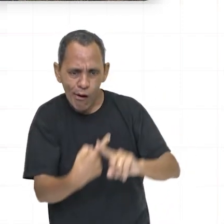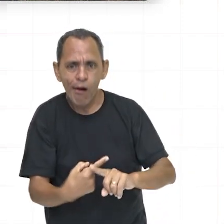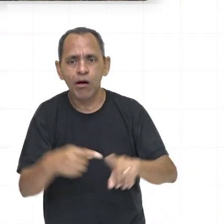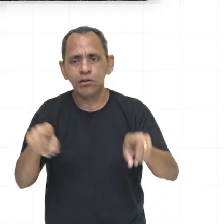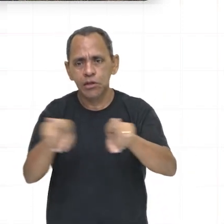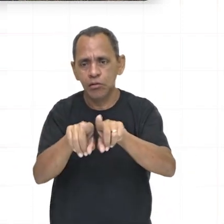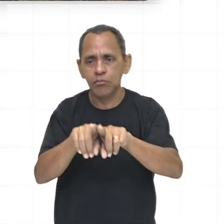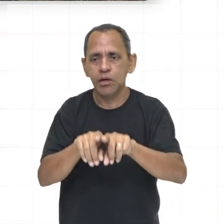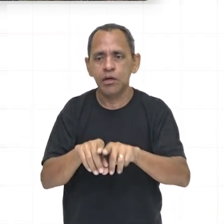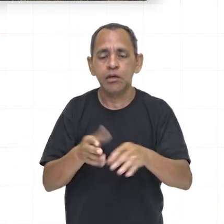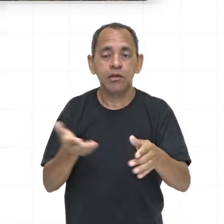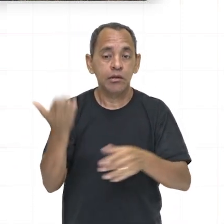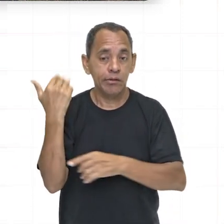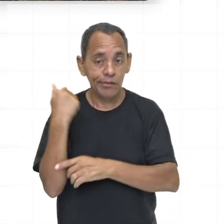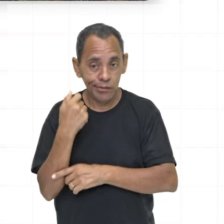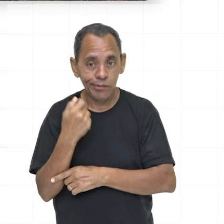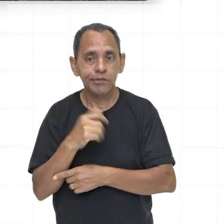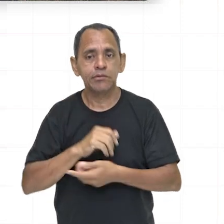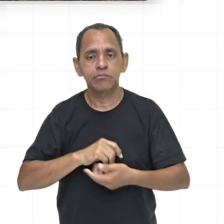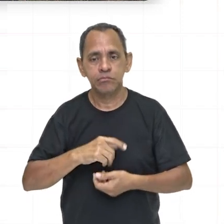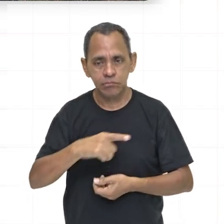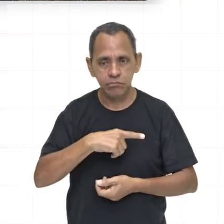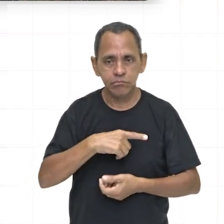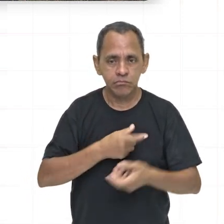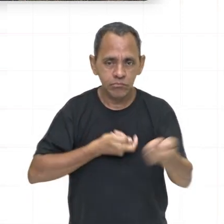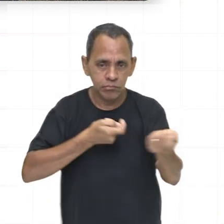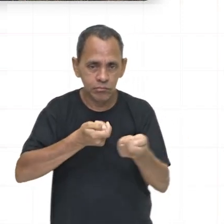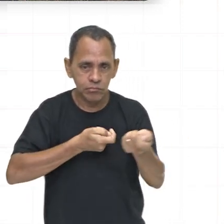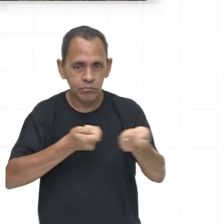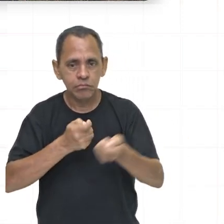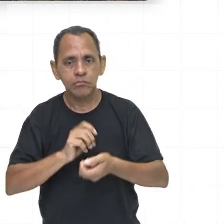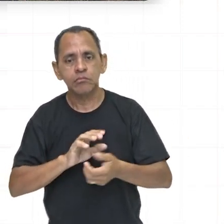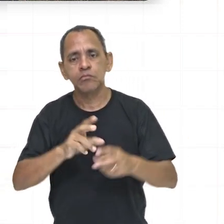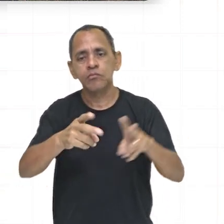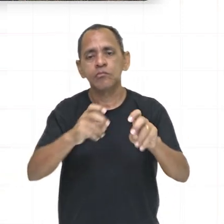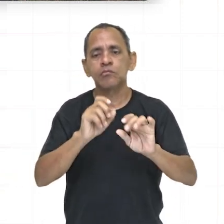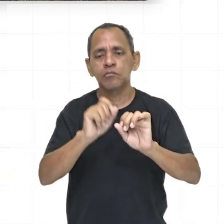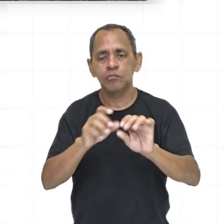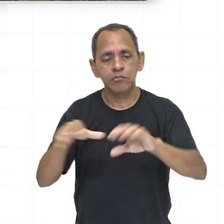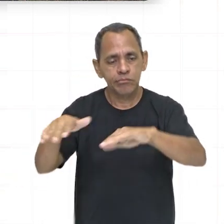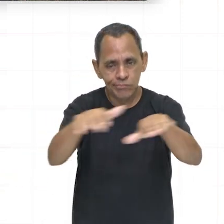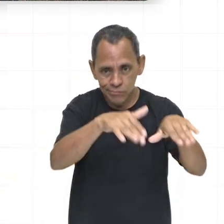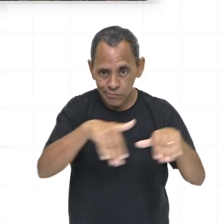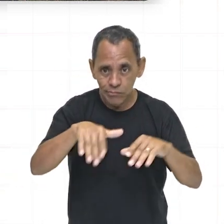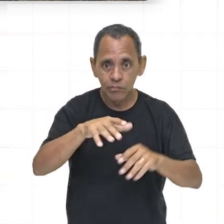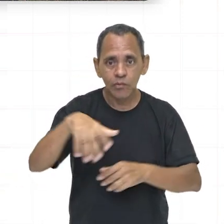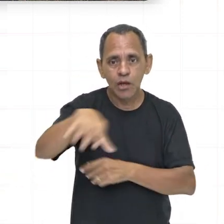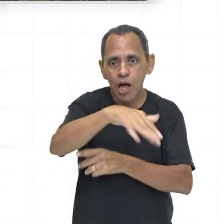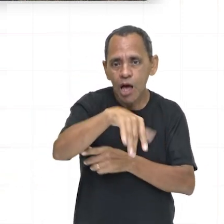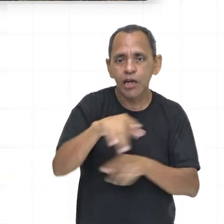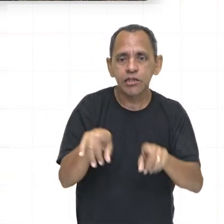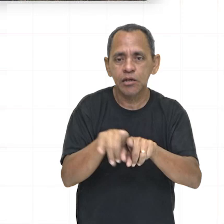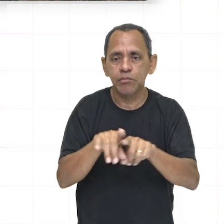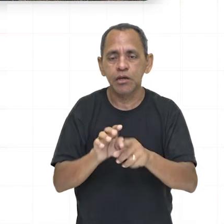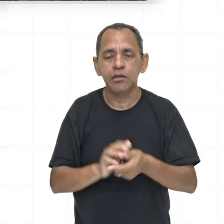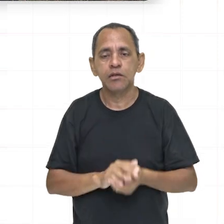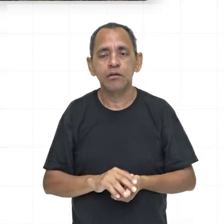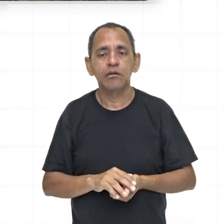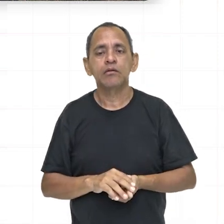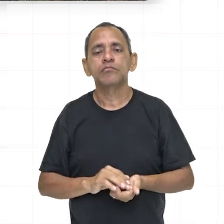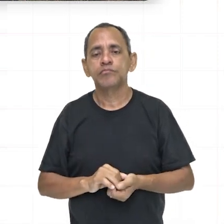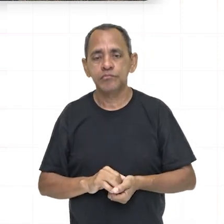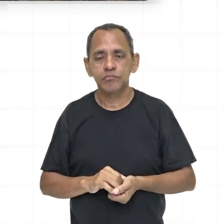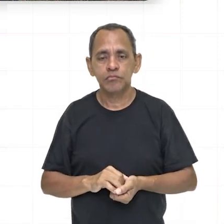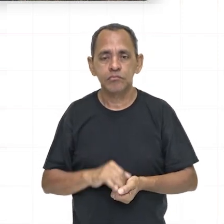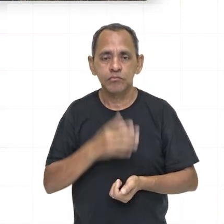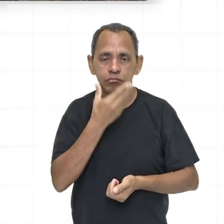livremente pelo território. Quando os homens brancos, através do colonialismo, foram lá e racharam a África, dividiram ela,